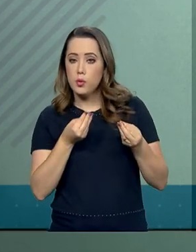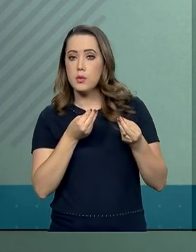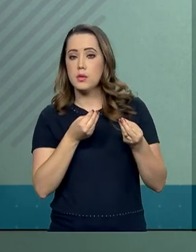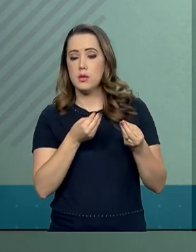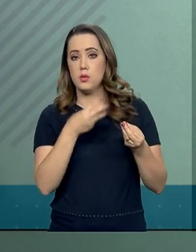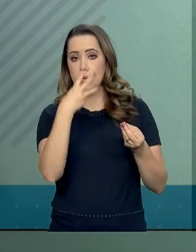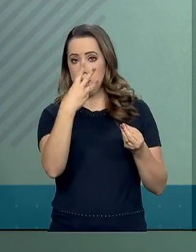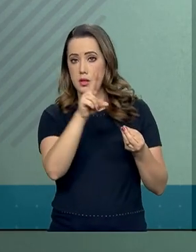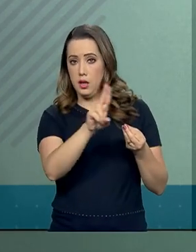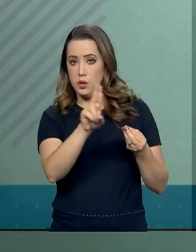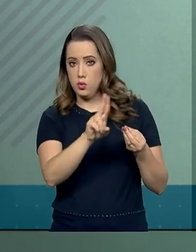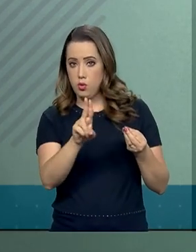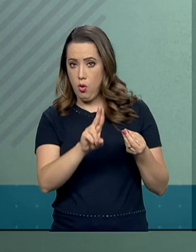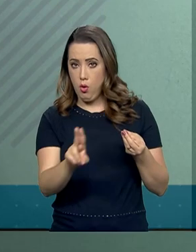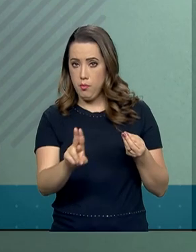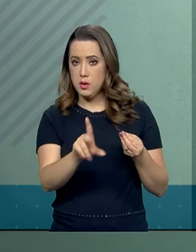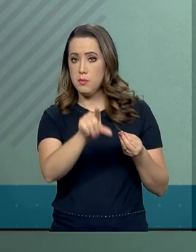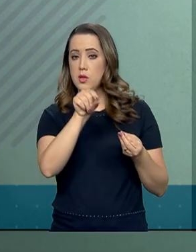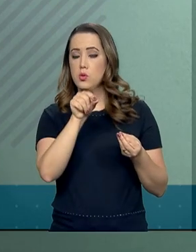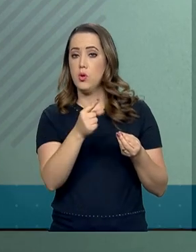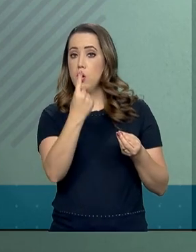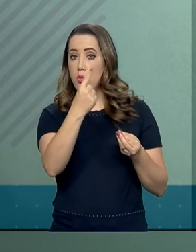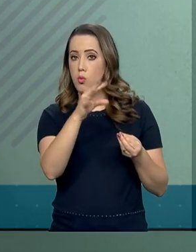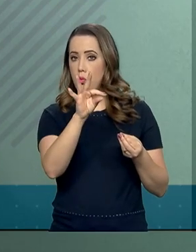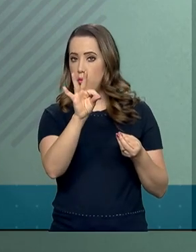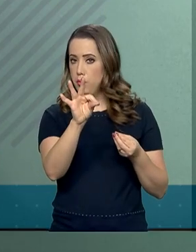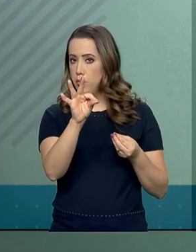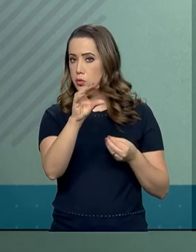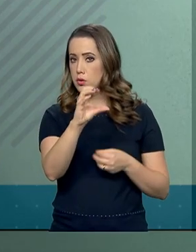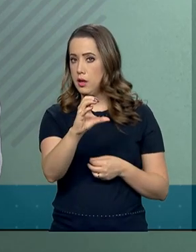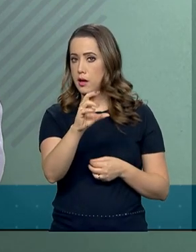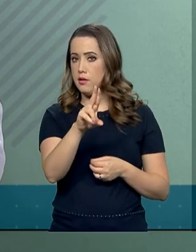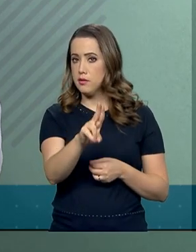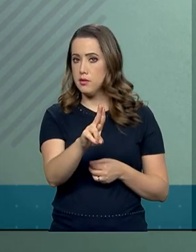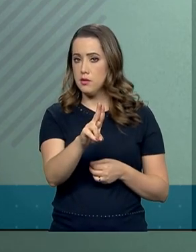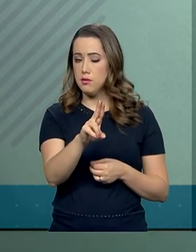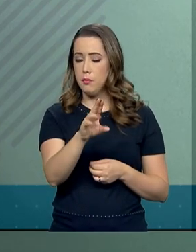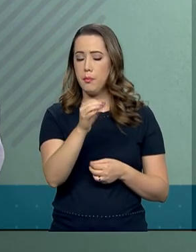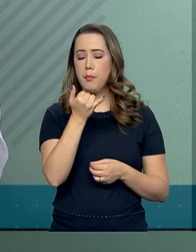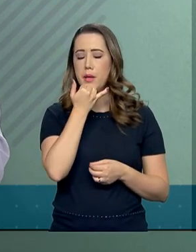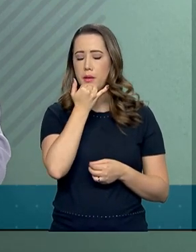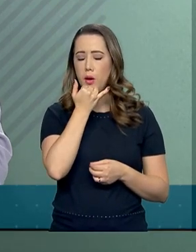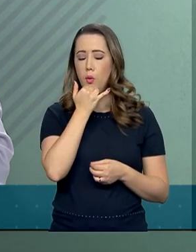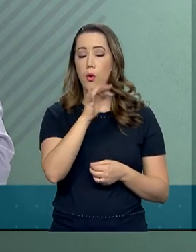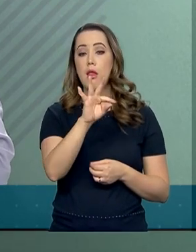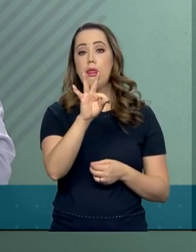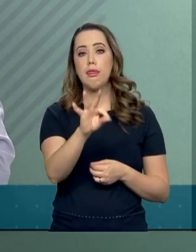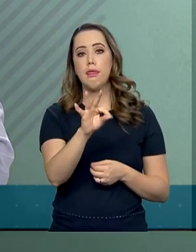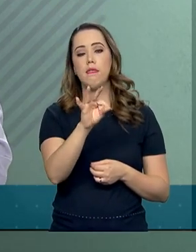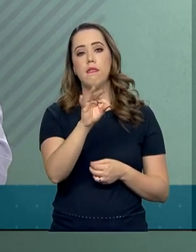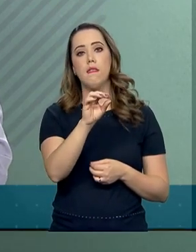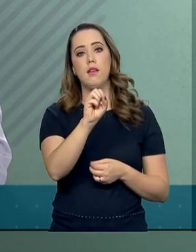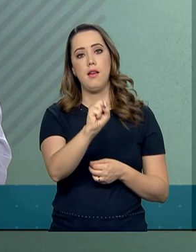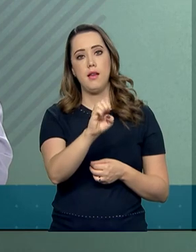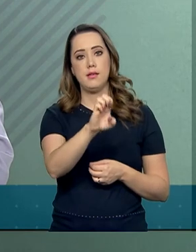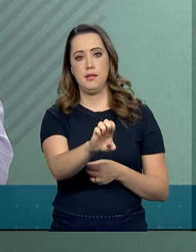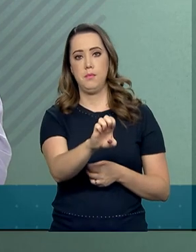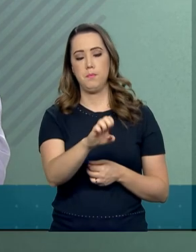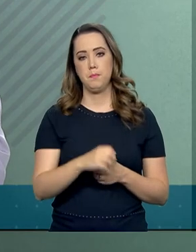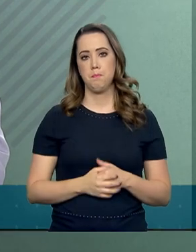tse com o ministro abra hansen traub foram despachos internos